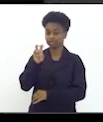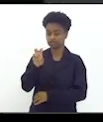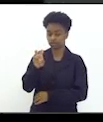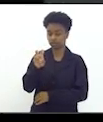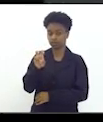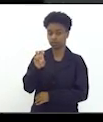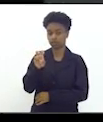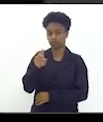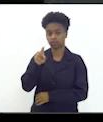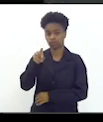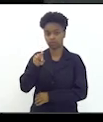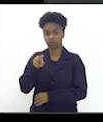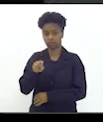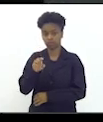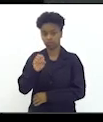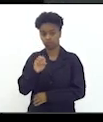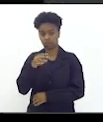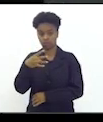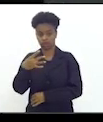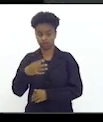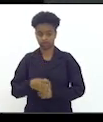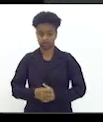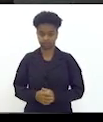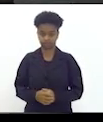horas e 4 minutos.